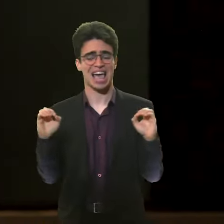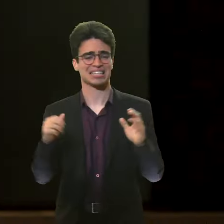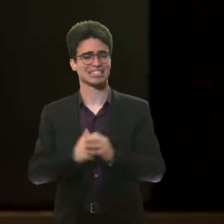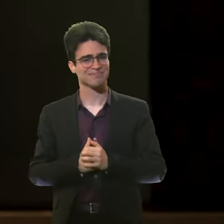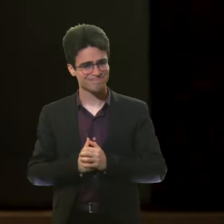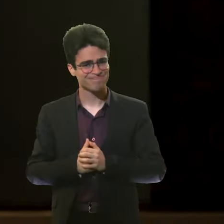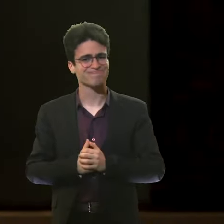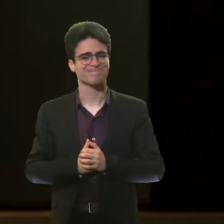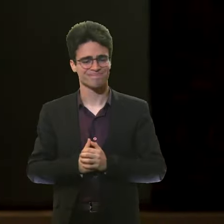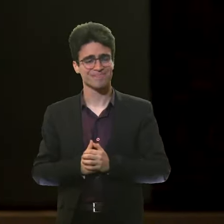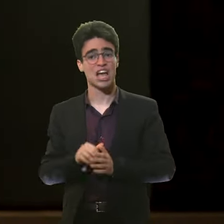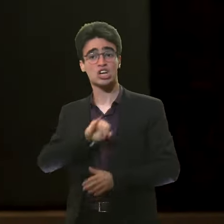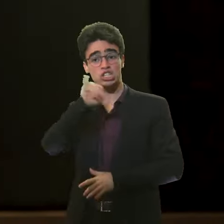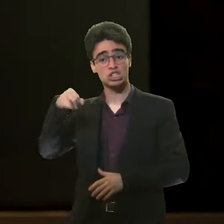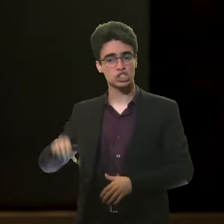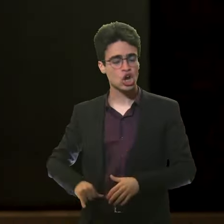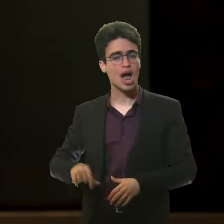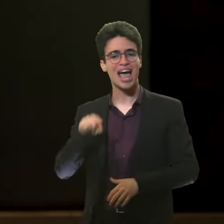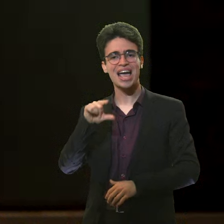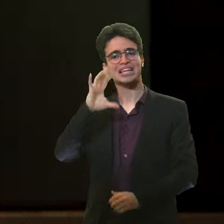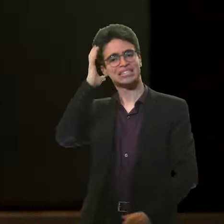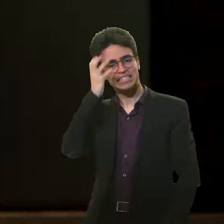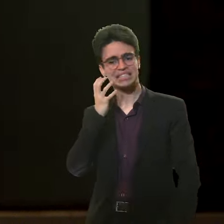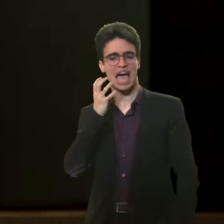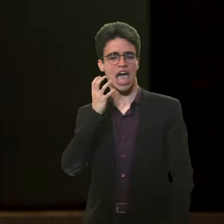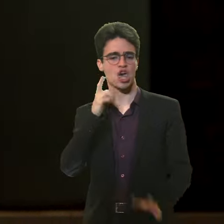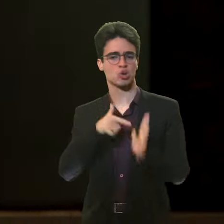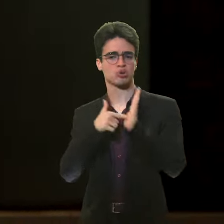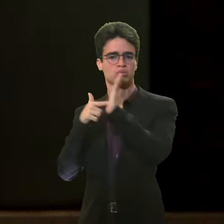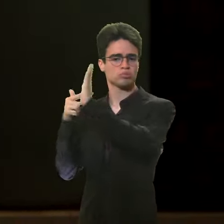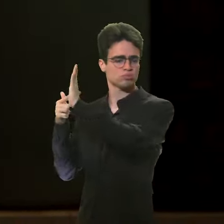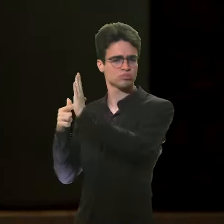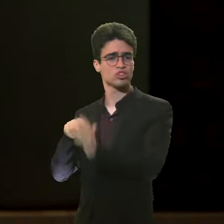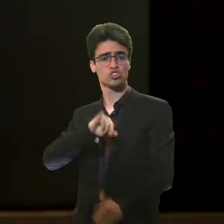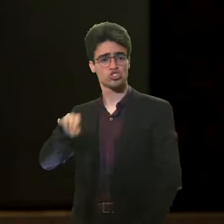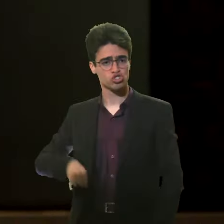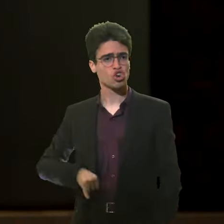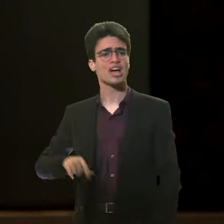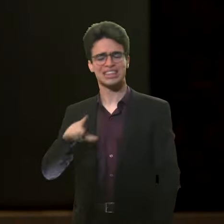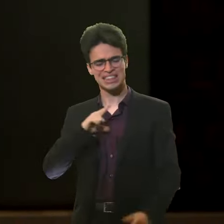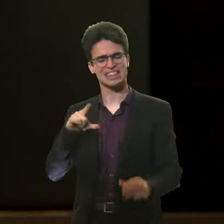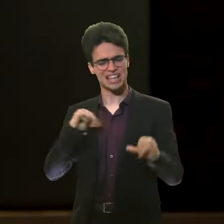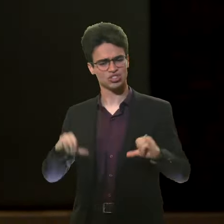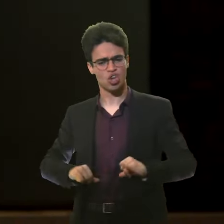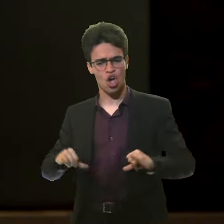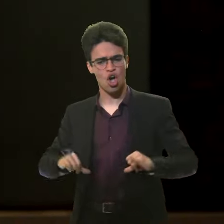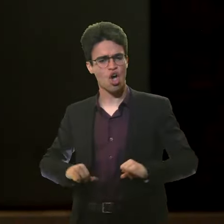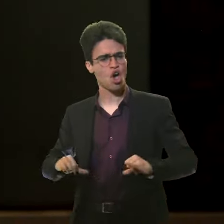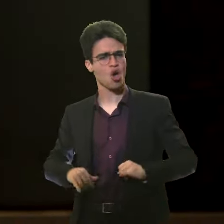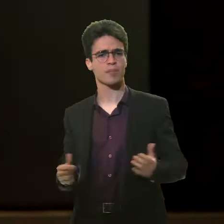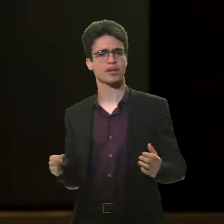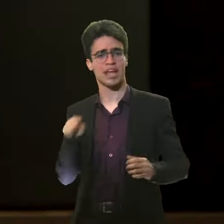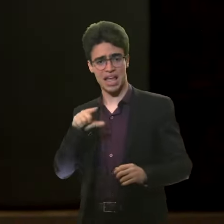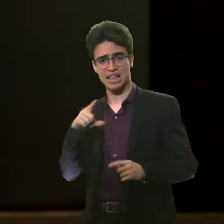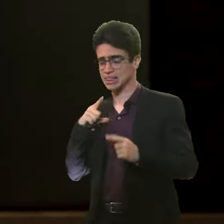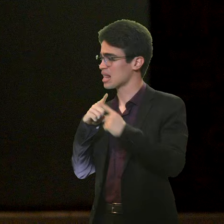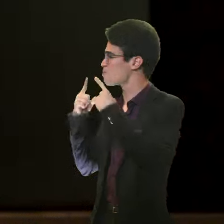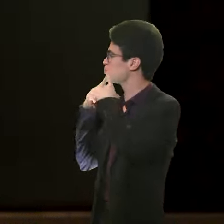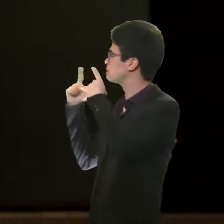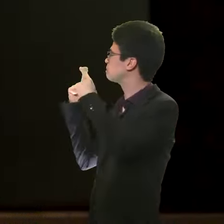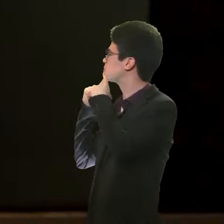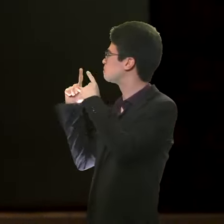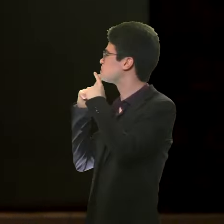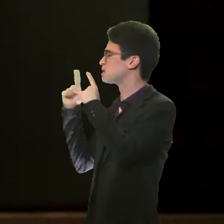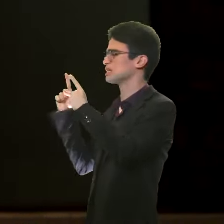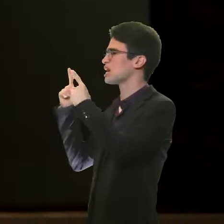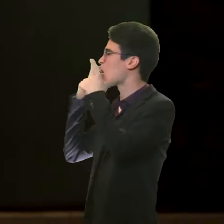Presta atenção nisso. Jó foi sincero. Ele estava sofrendo. Ele apresentou suas queixas diante de Deus. Ele